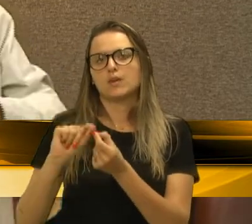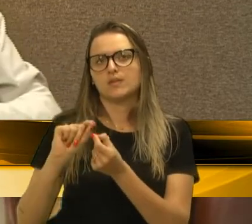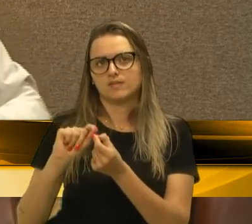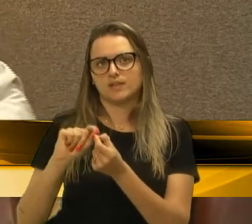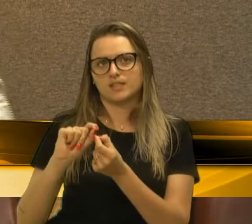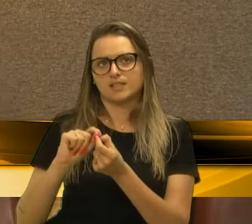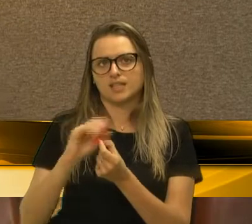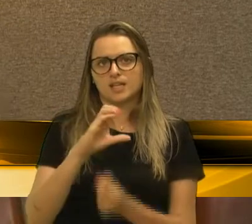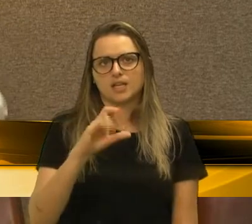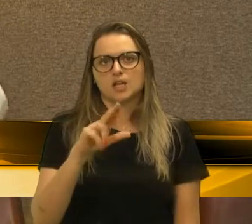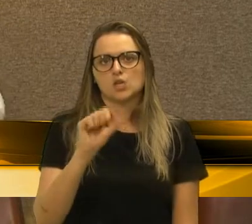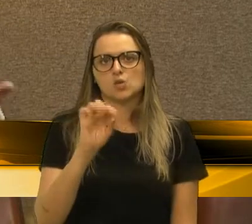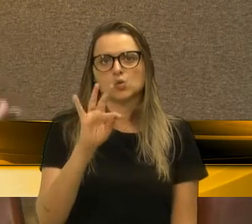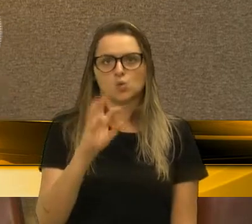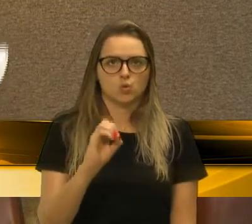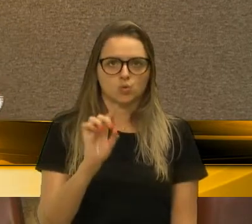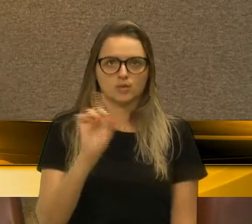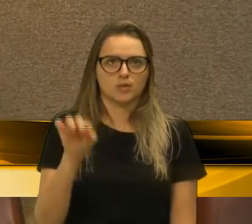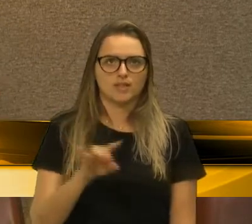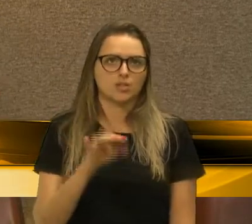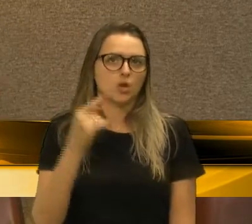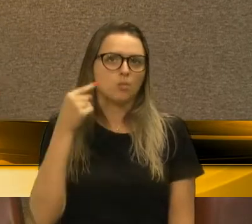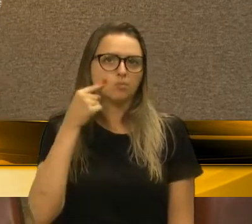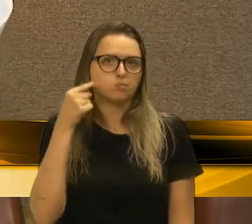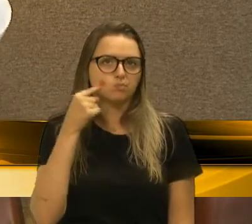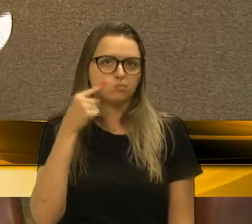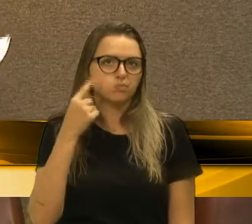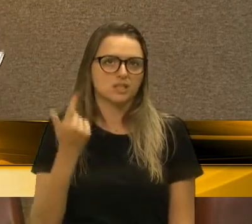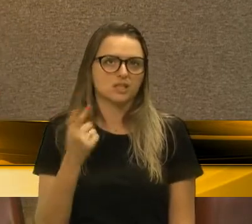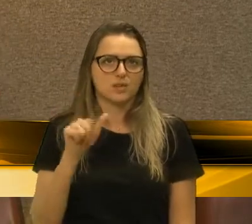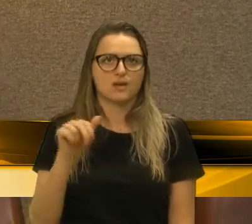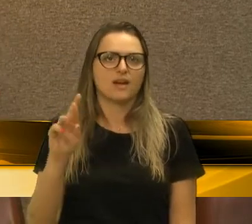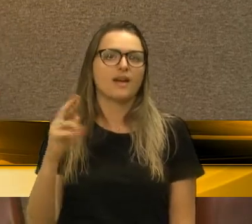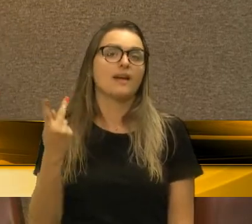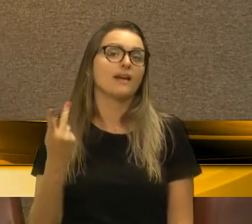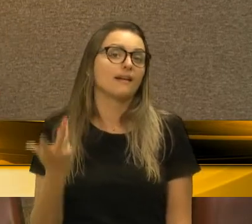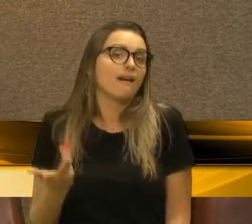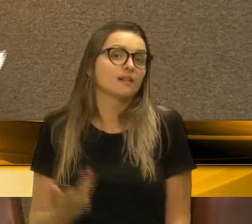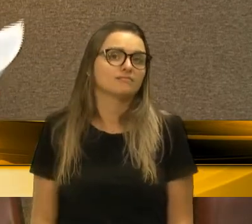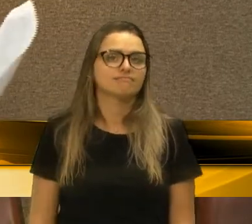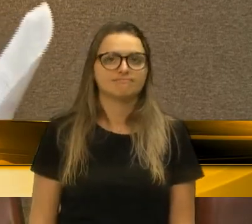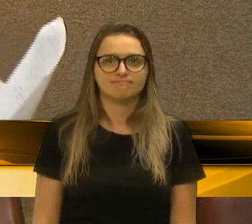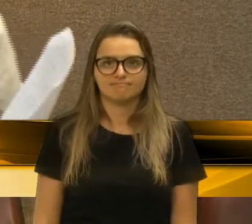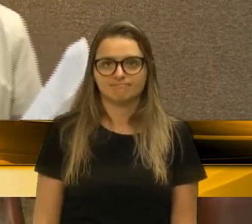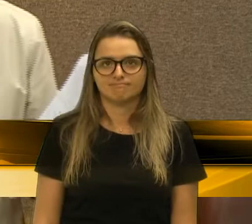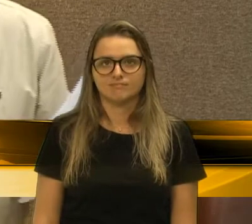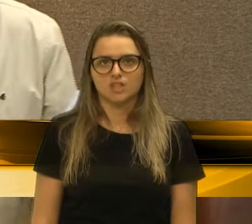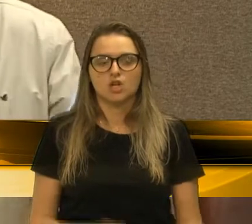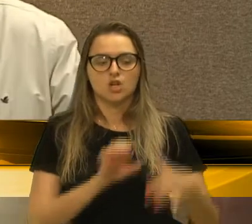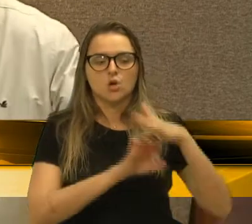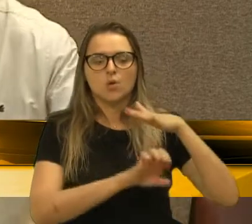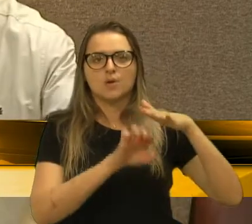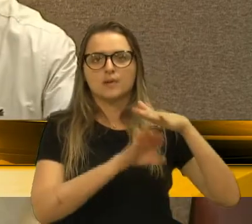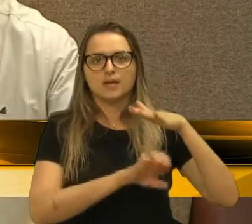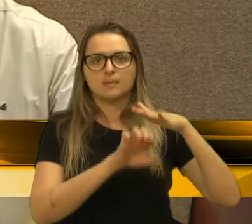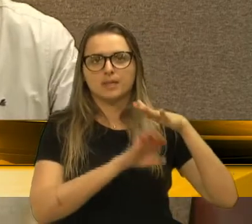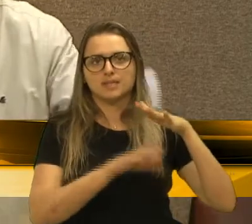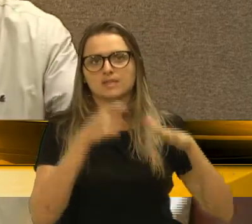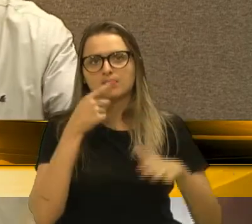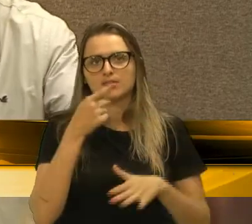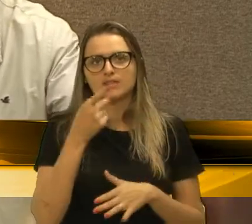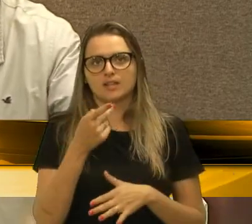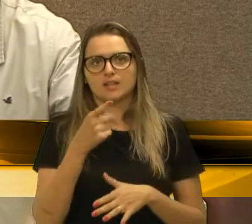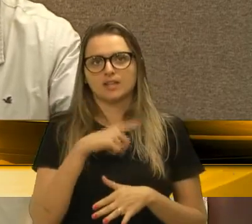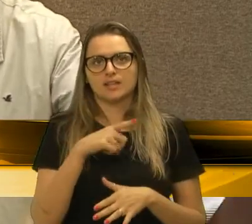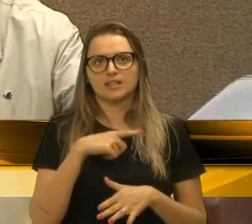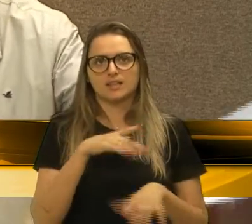custos operacionais? Não é só pneu, ônibus. RH, por exemplo. Uma empresa vai dizer que teve tantas